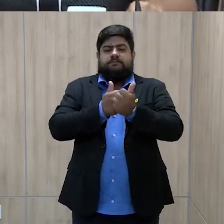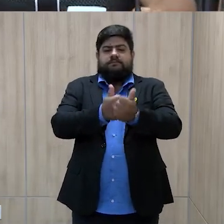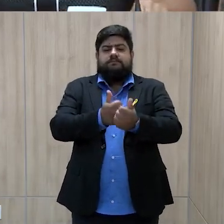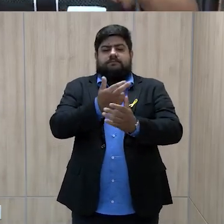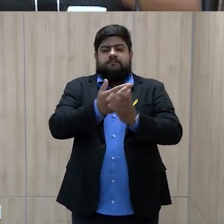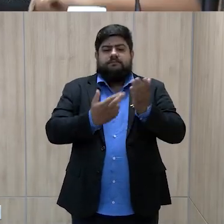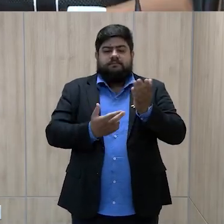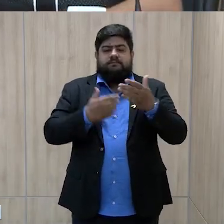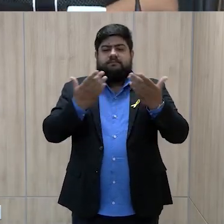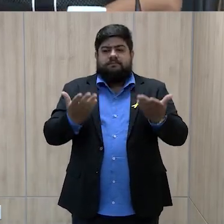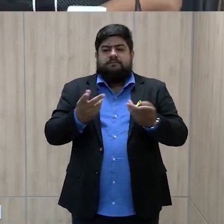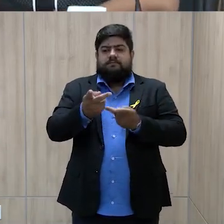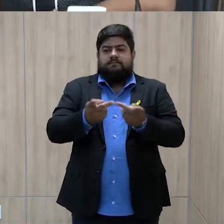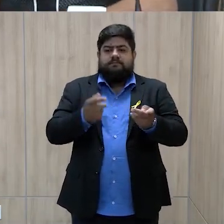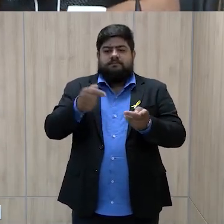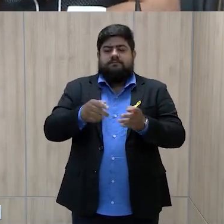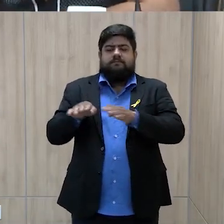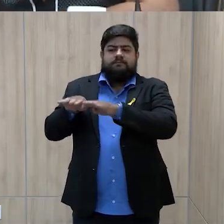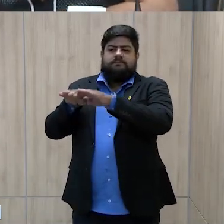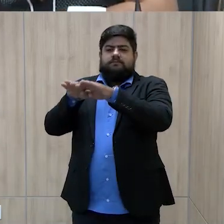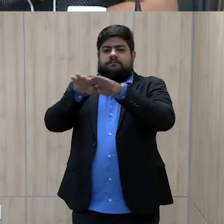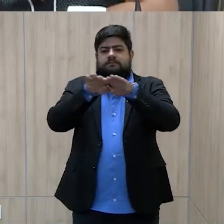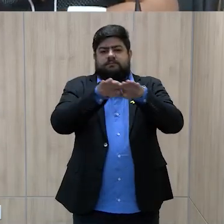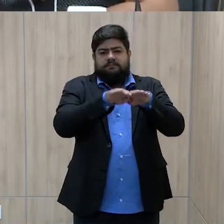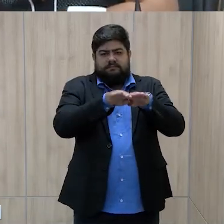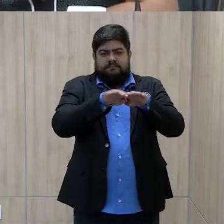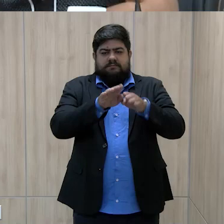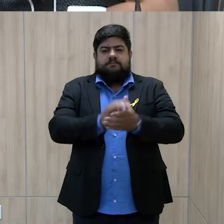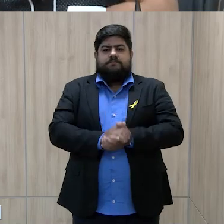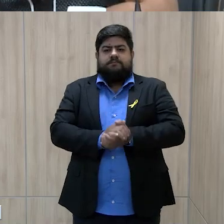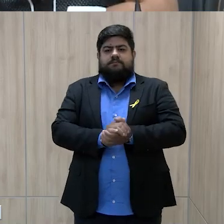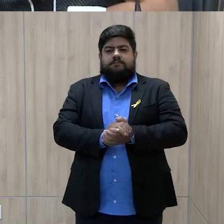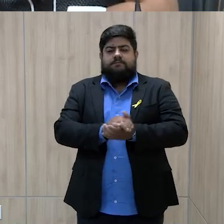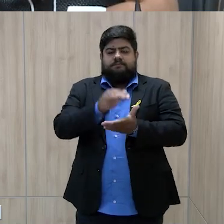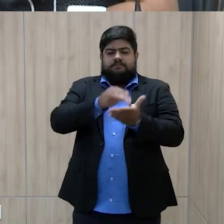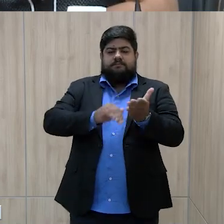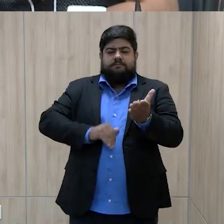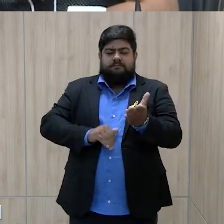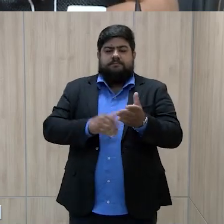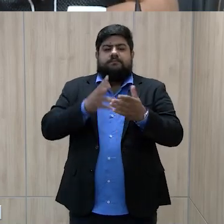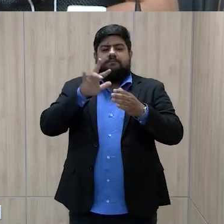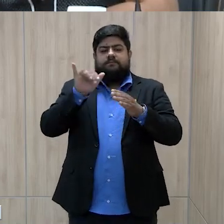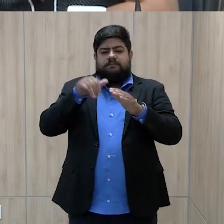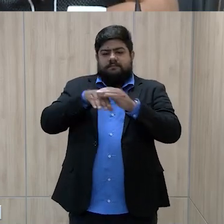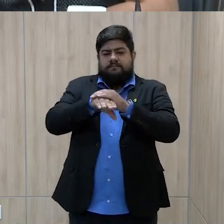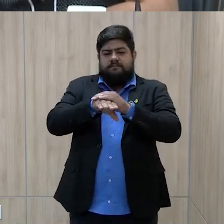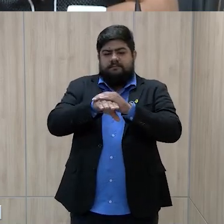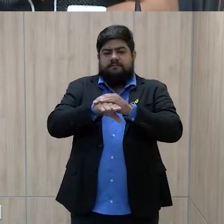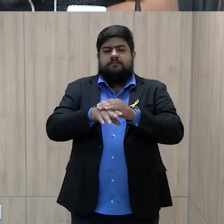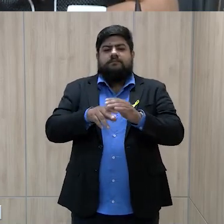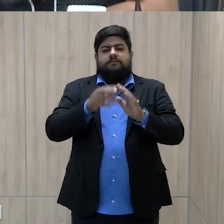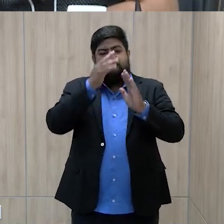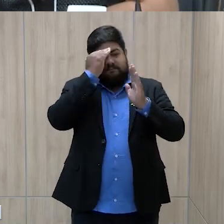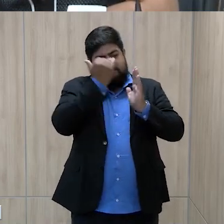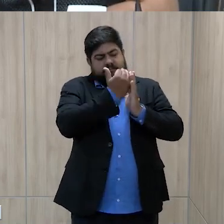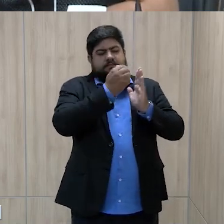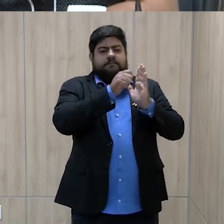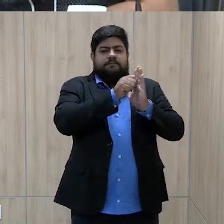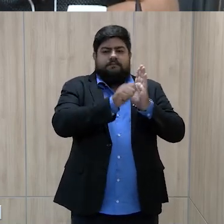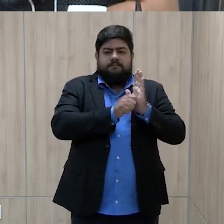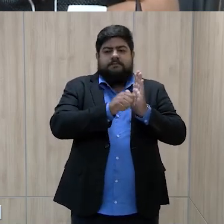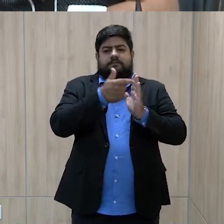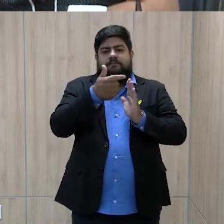meu voto é no mesmo sentido relatório então a matéria por unanimidade está rejeitada e vai ao arquivo